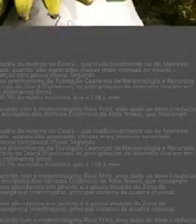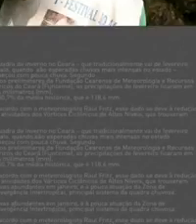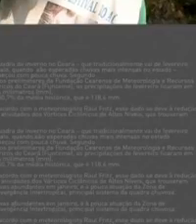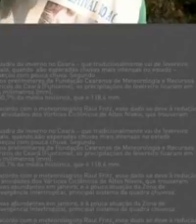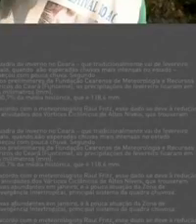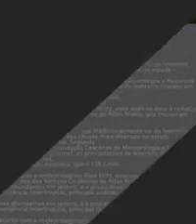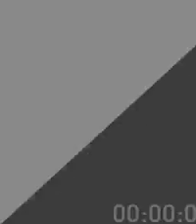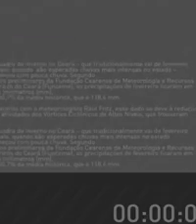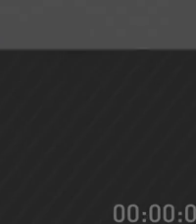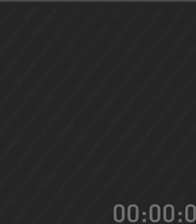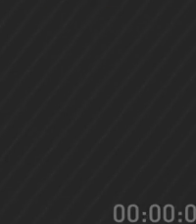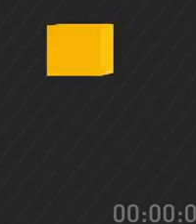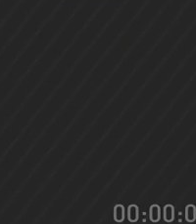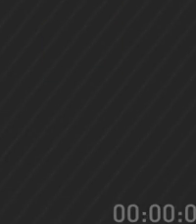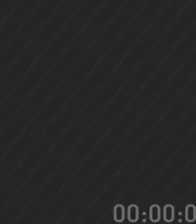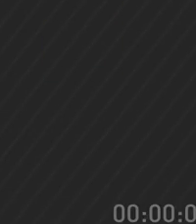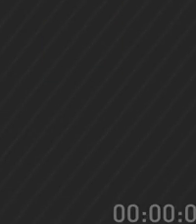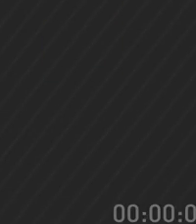Música